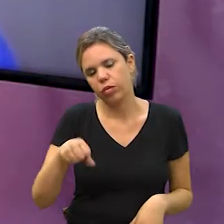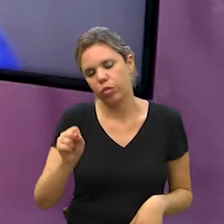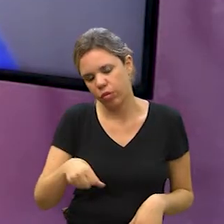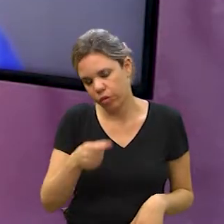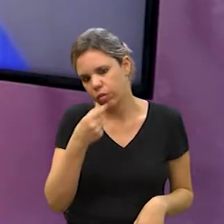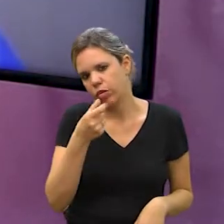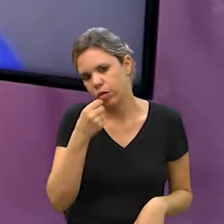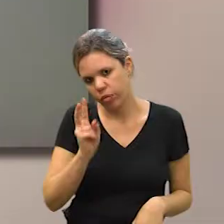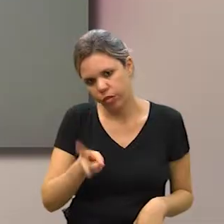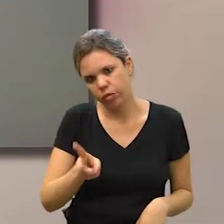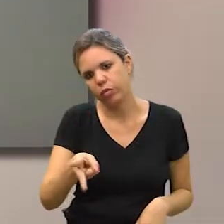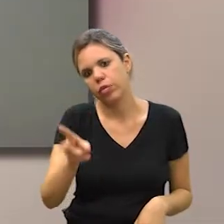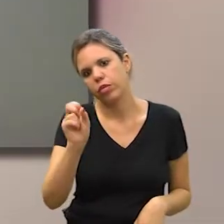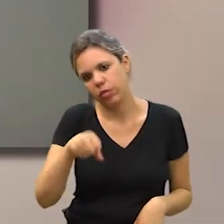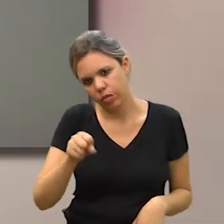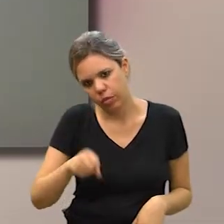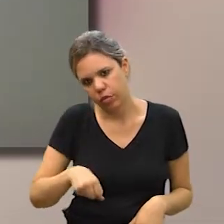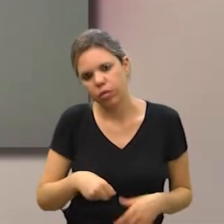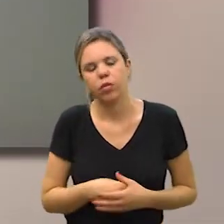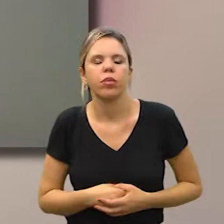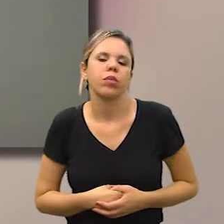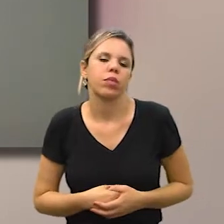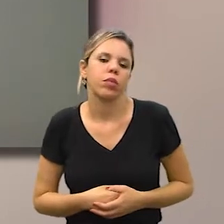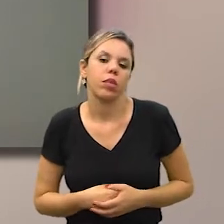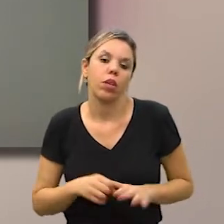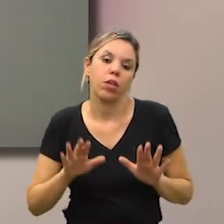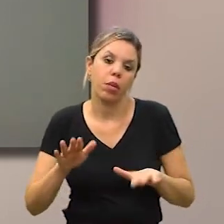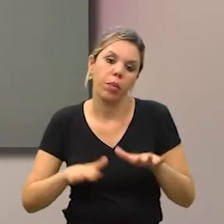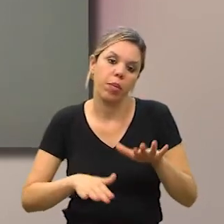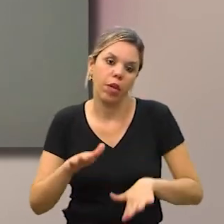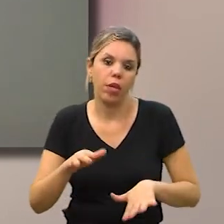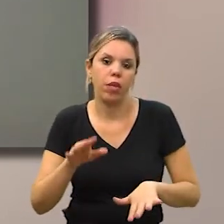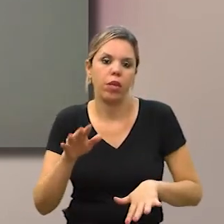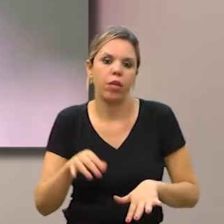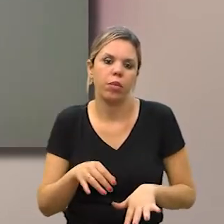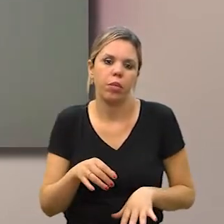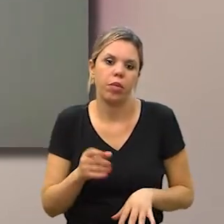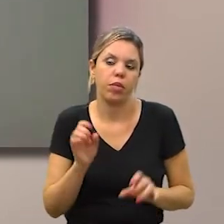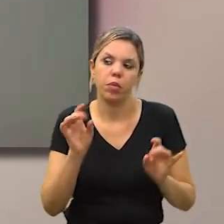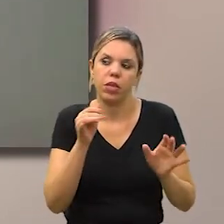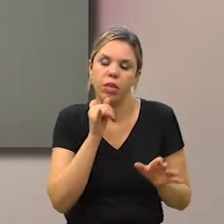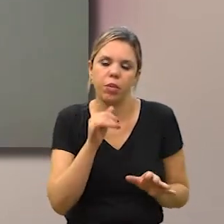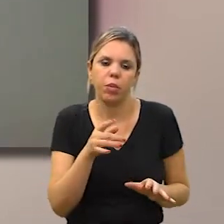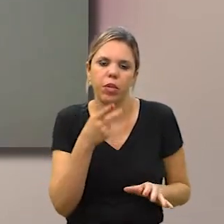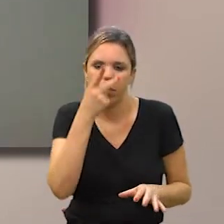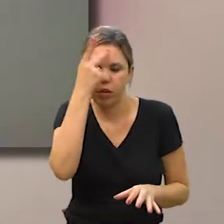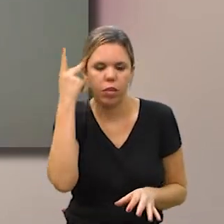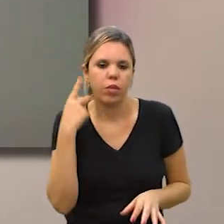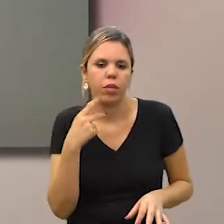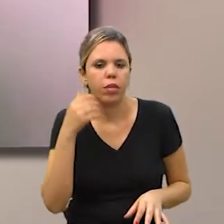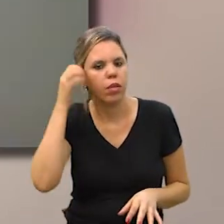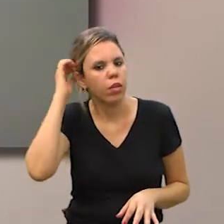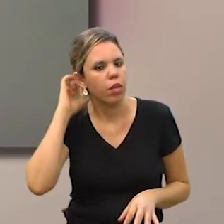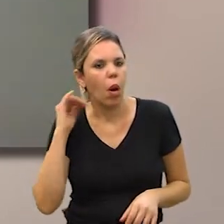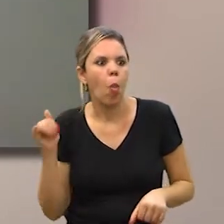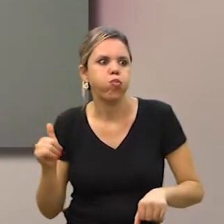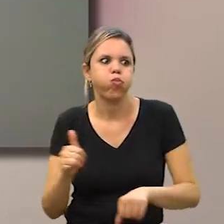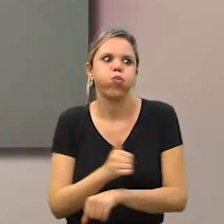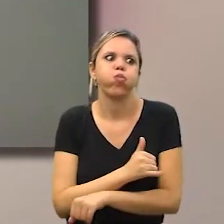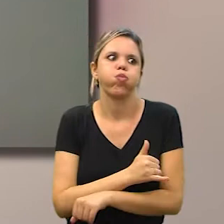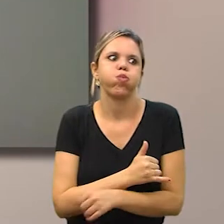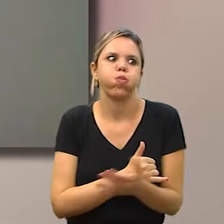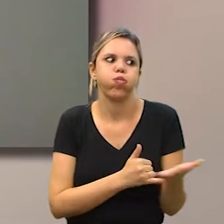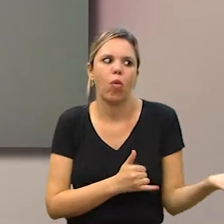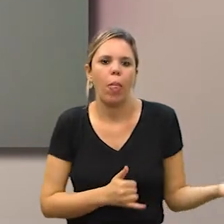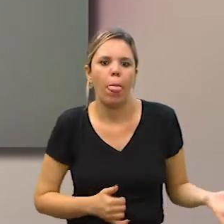tomando a medicação é o resto da vida a não ser em algumas situações muito específicas por exemplo a pessoa é muito obesa